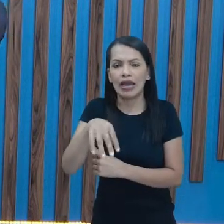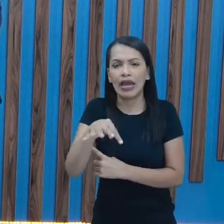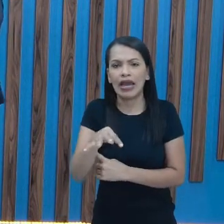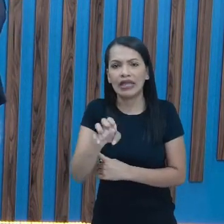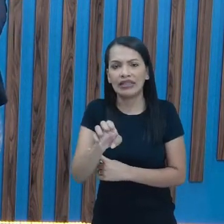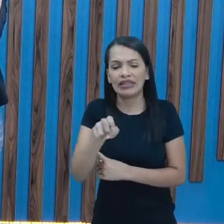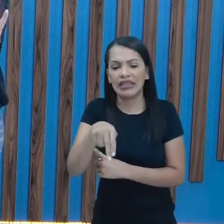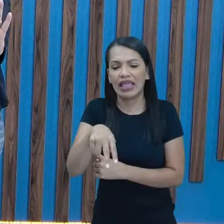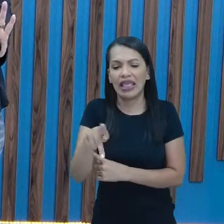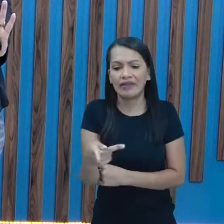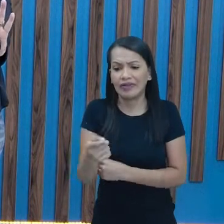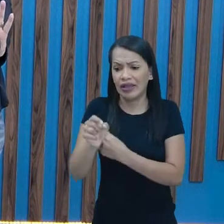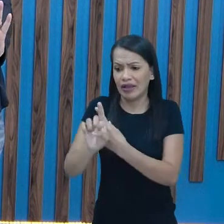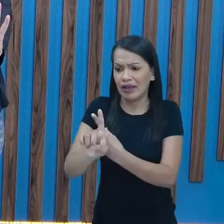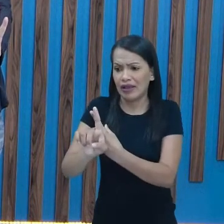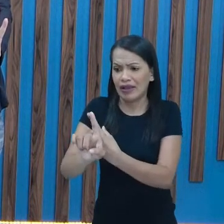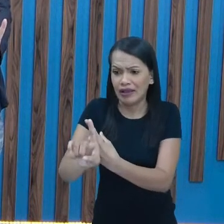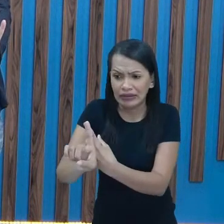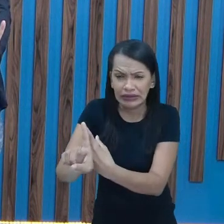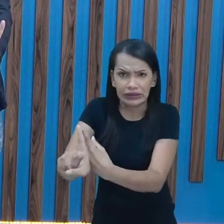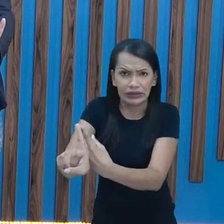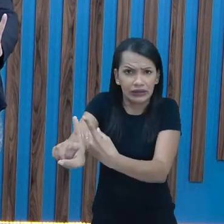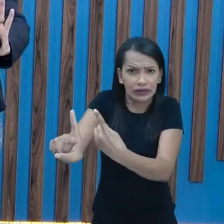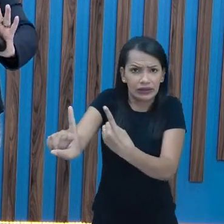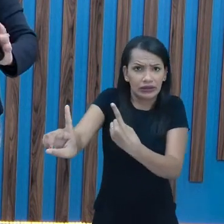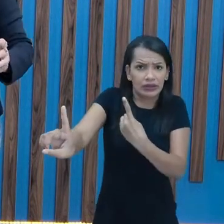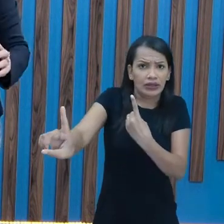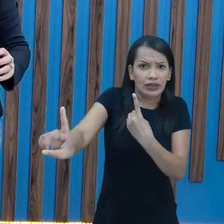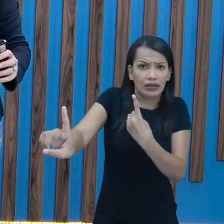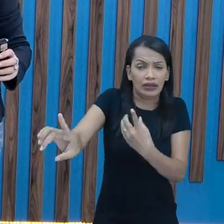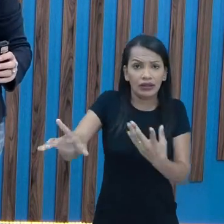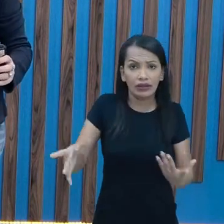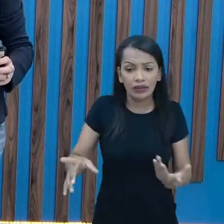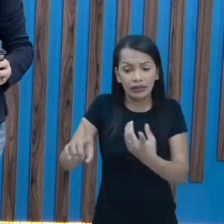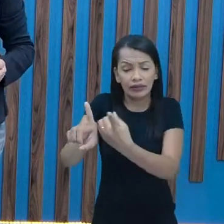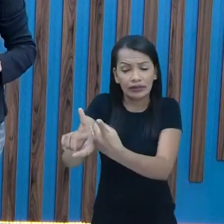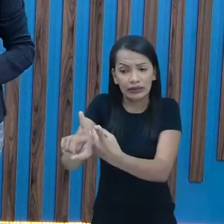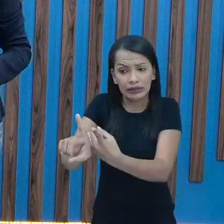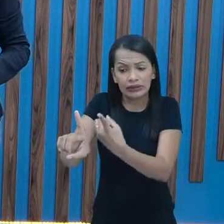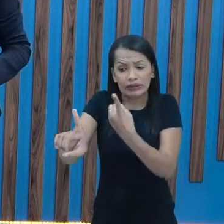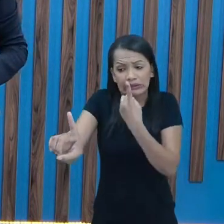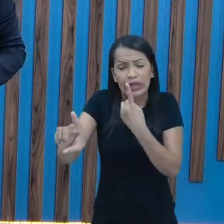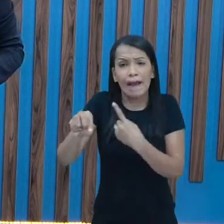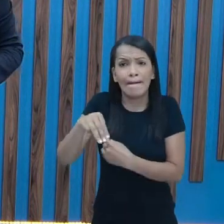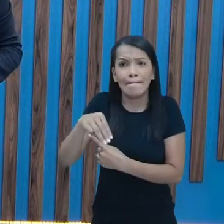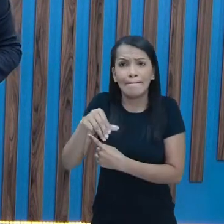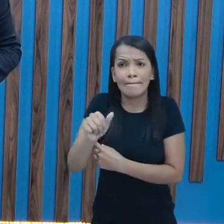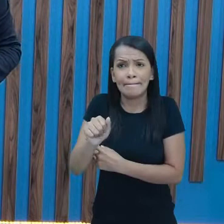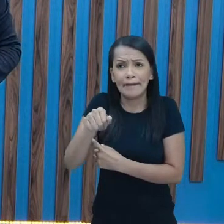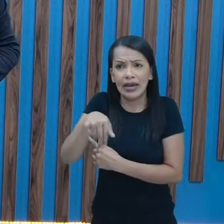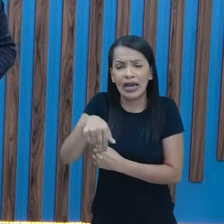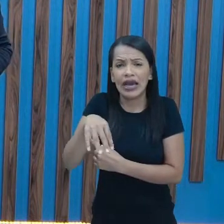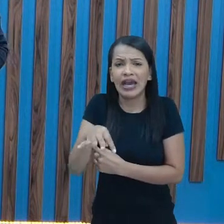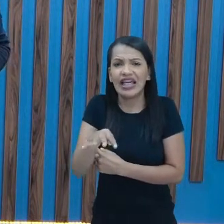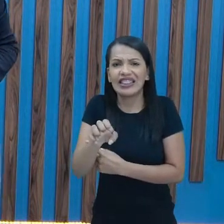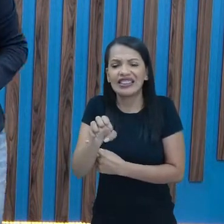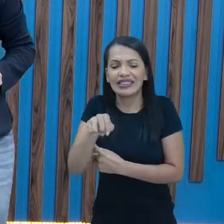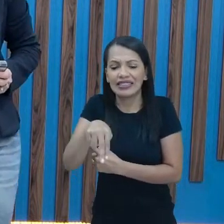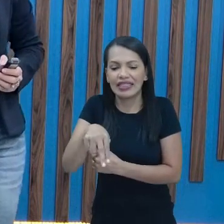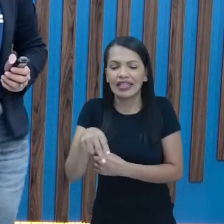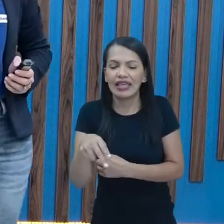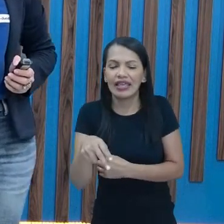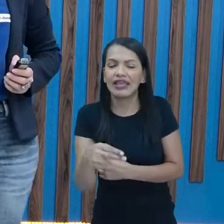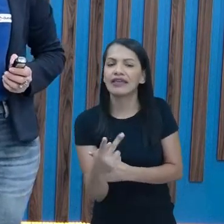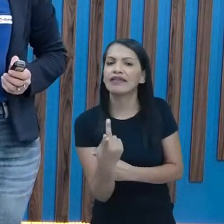gente manter a distância, tá? Então, mantenha é um verbo que está no imperativo e que